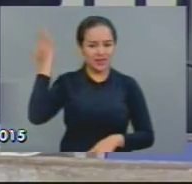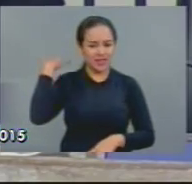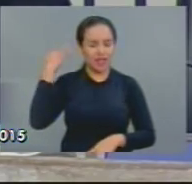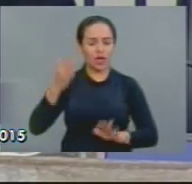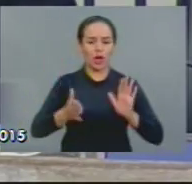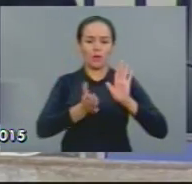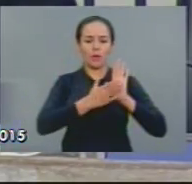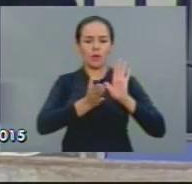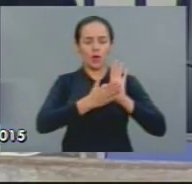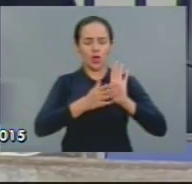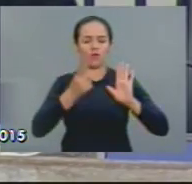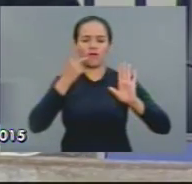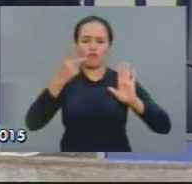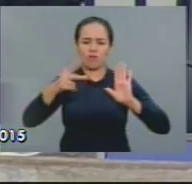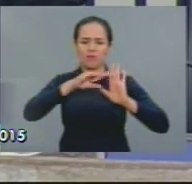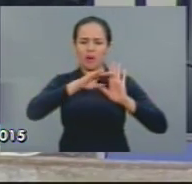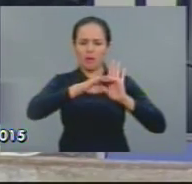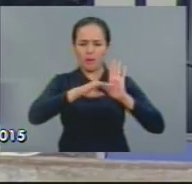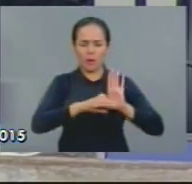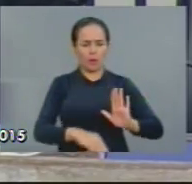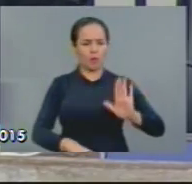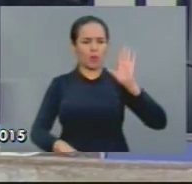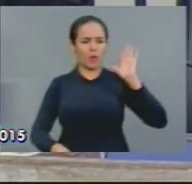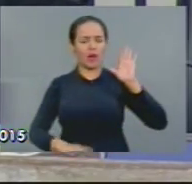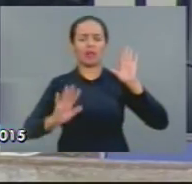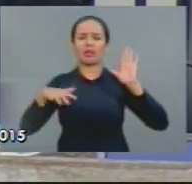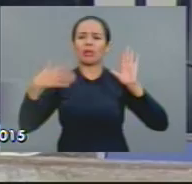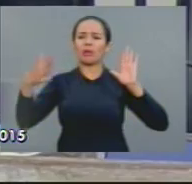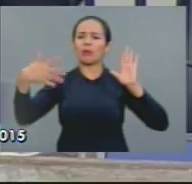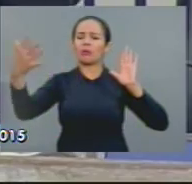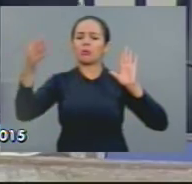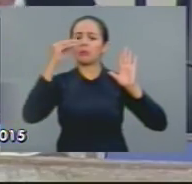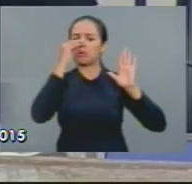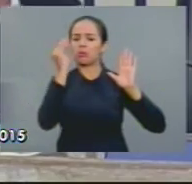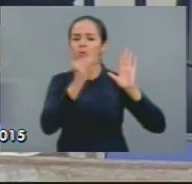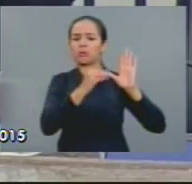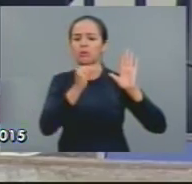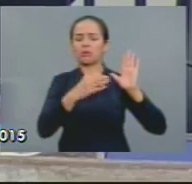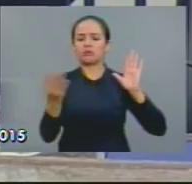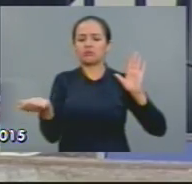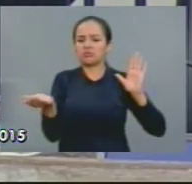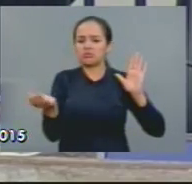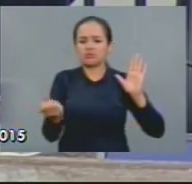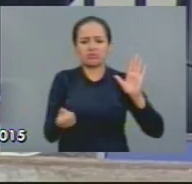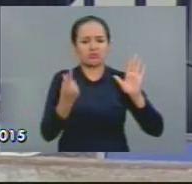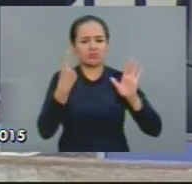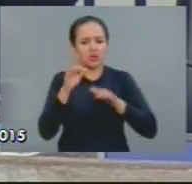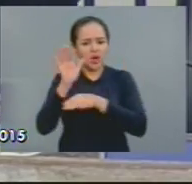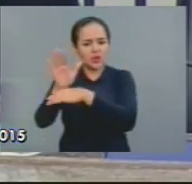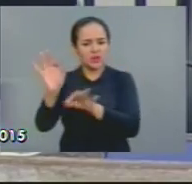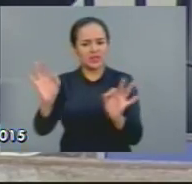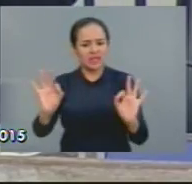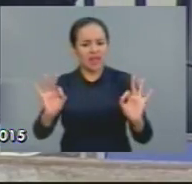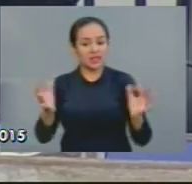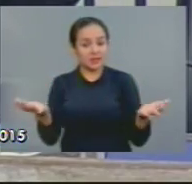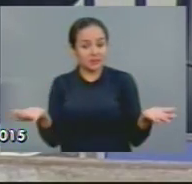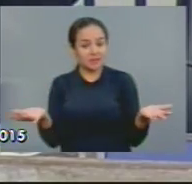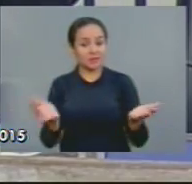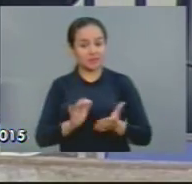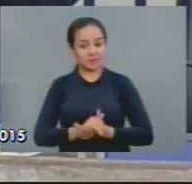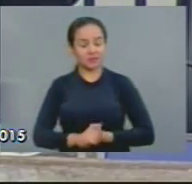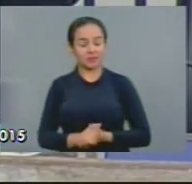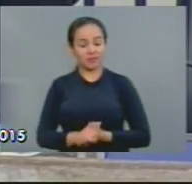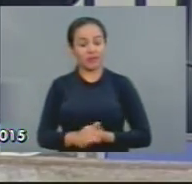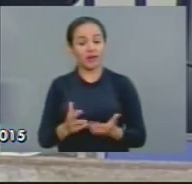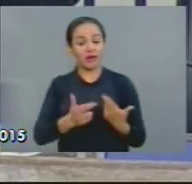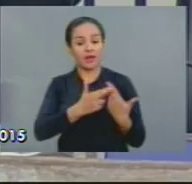é cumprido e esquece como palavras ditas voam ao vento. Só que